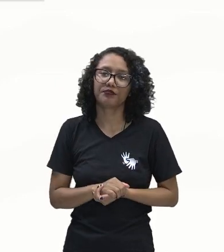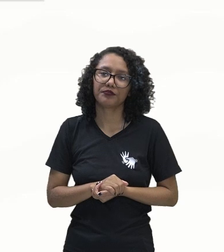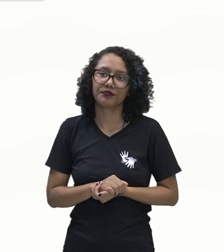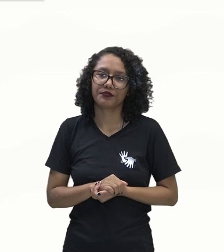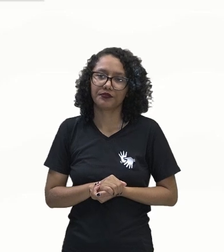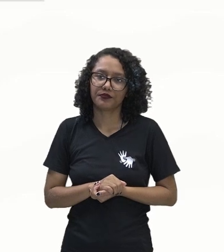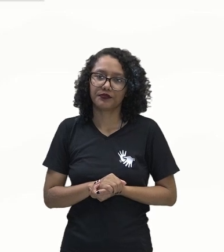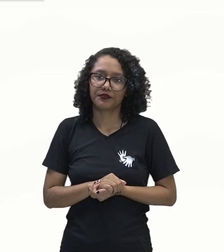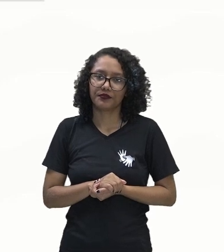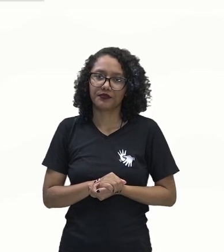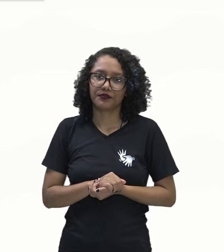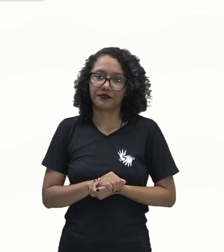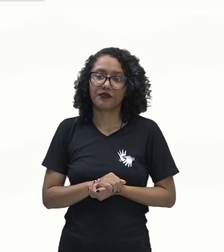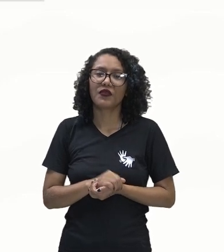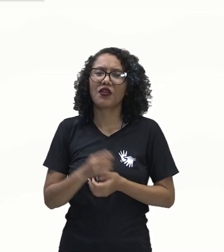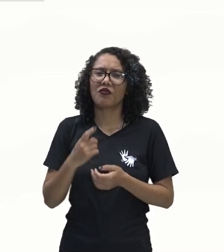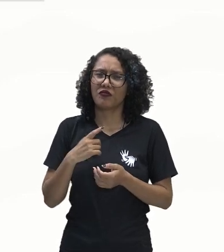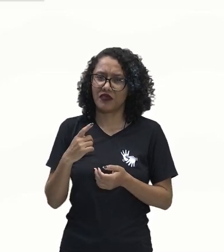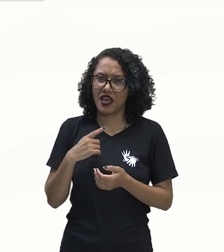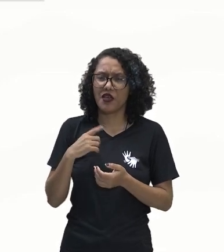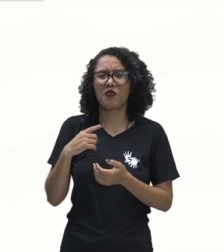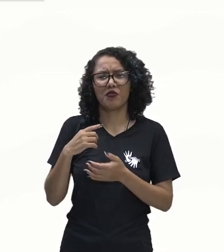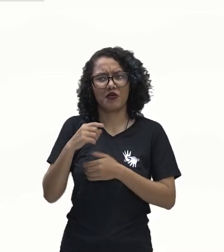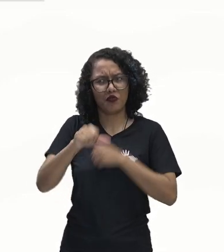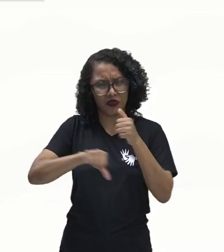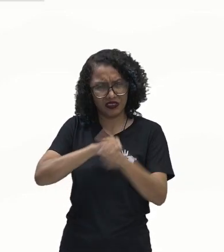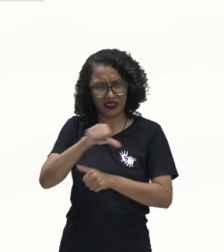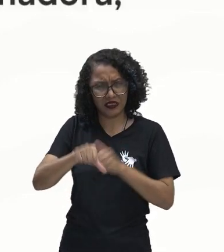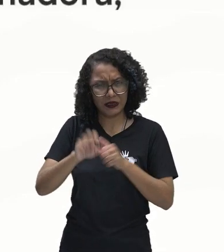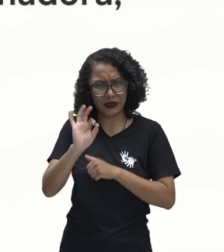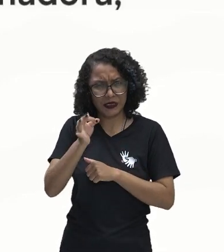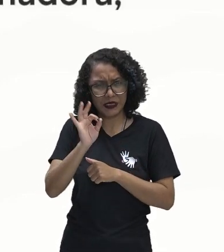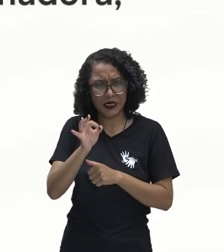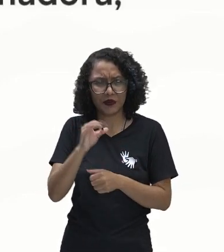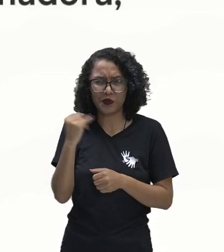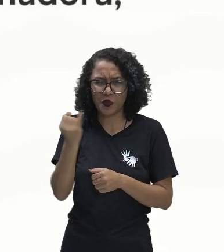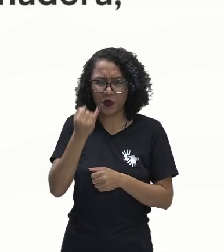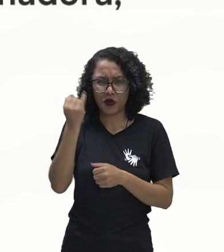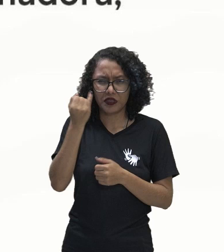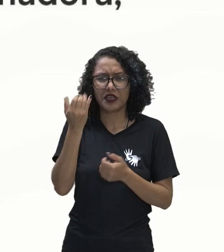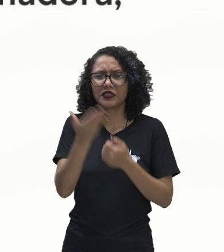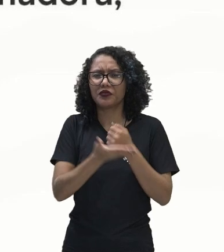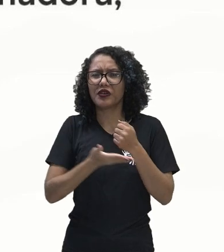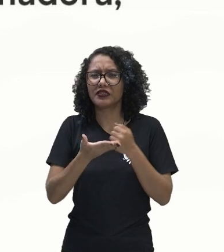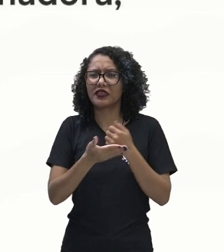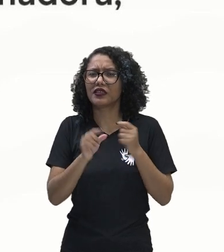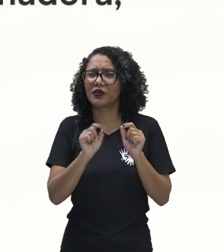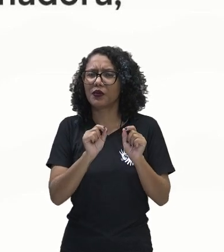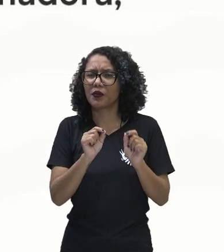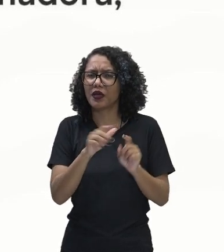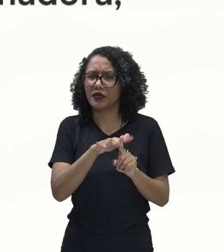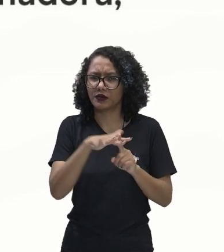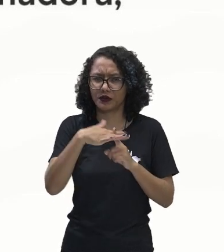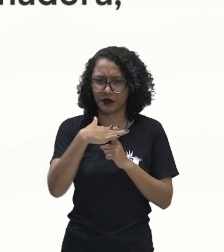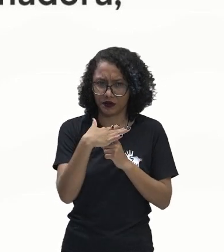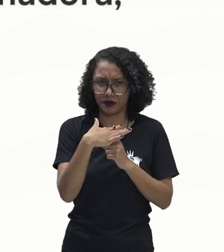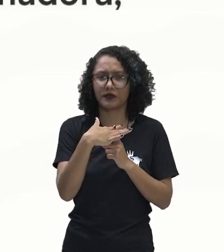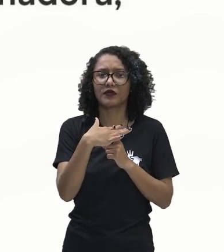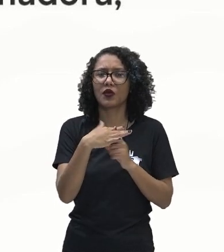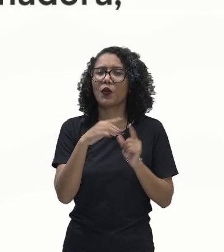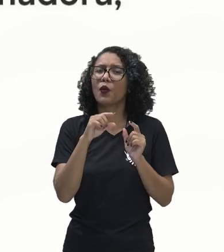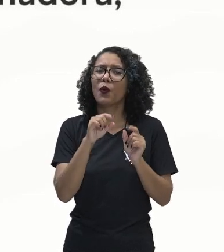vai passar por um grande processo de transformação baseado no socialismo, que é uma